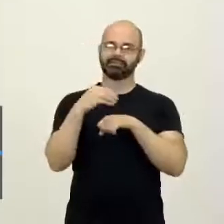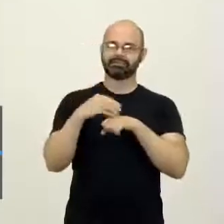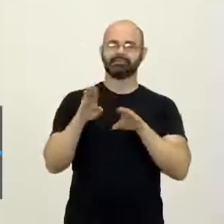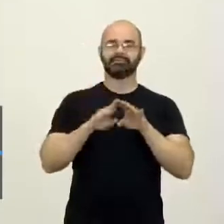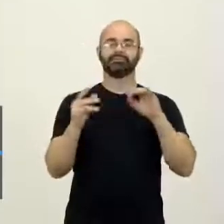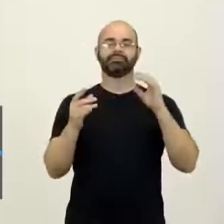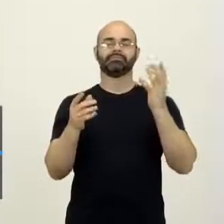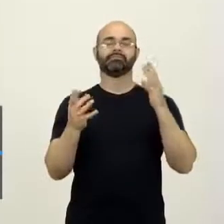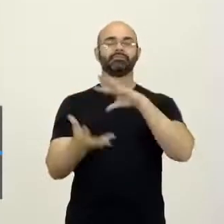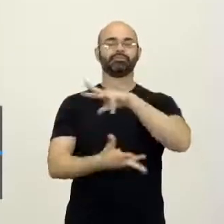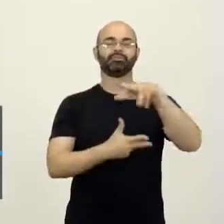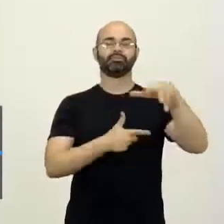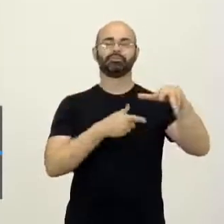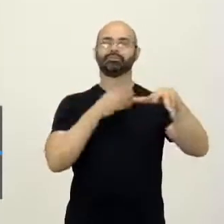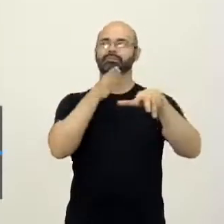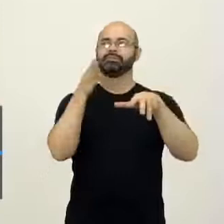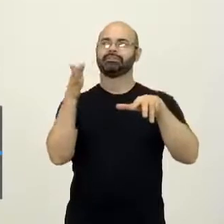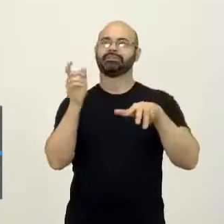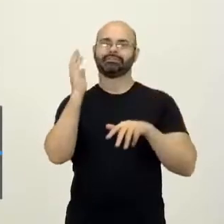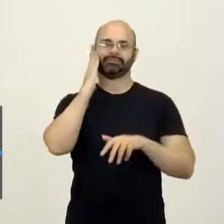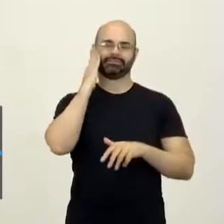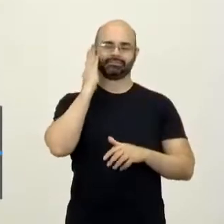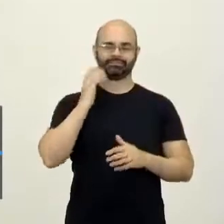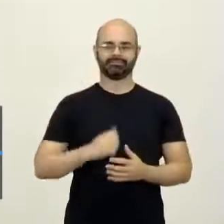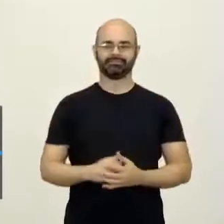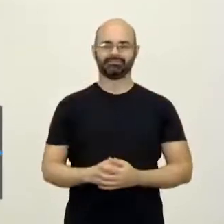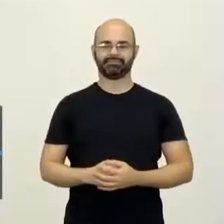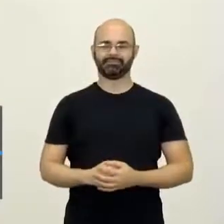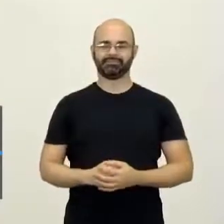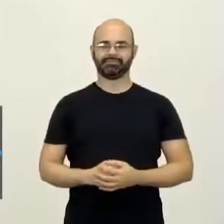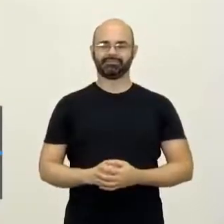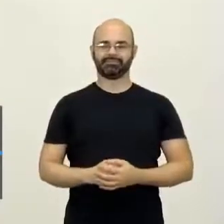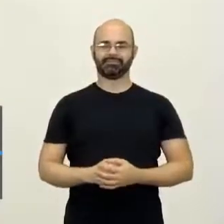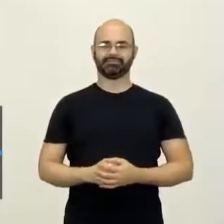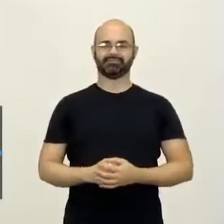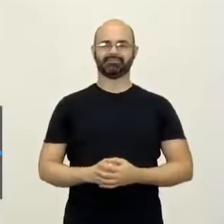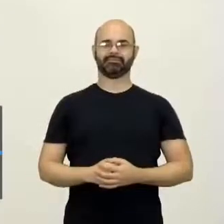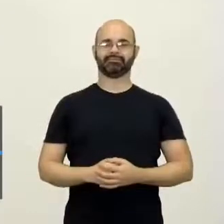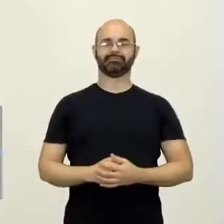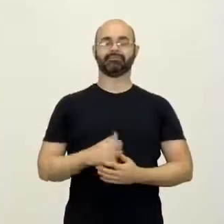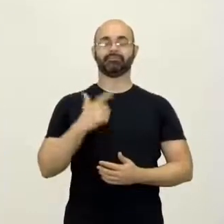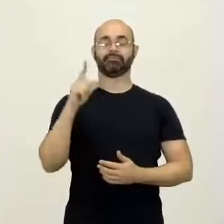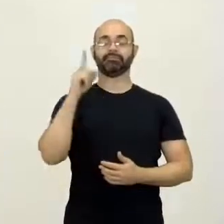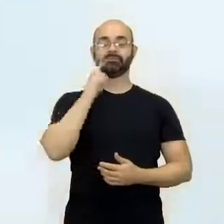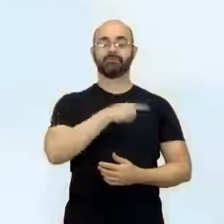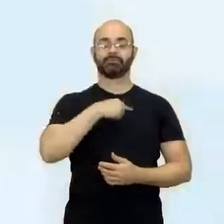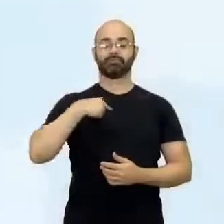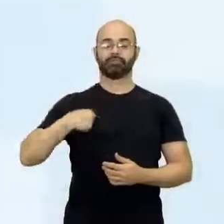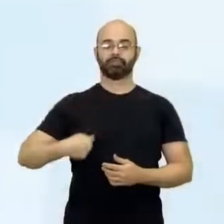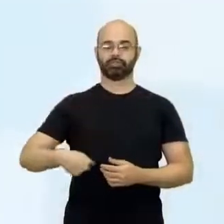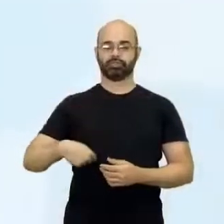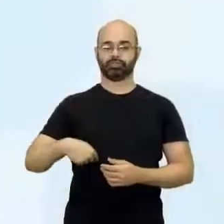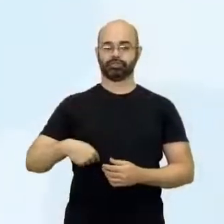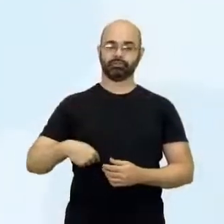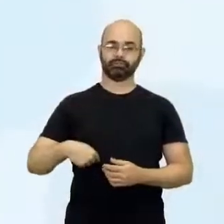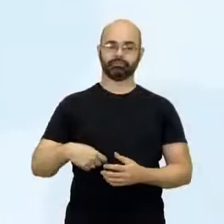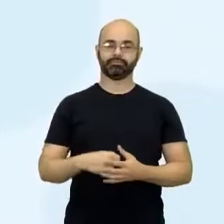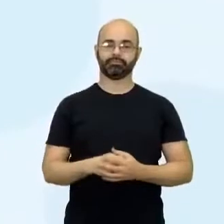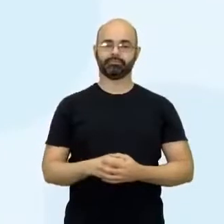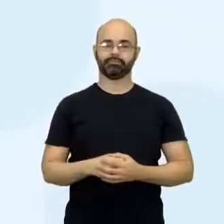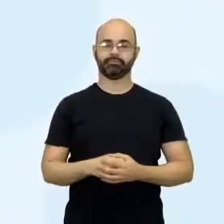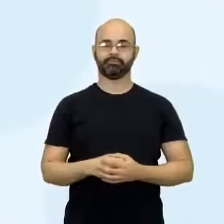pelo mundo também. Então, no Circo Imperial da China, a mais curiosidade de tudo que acontece, tudo